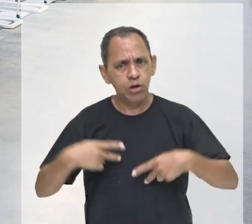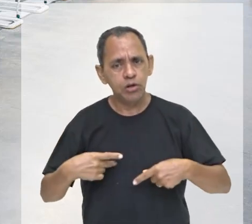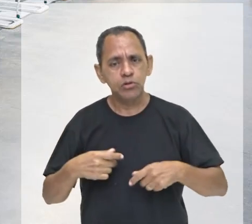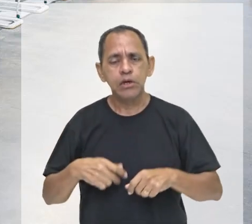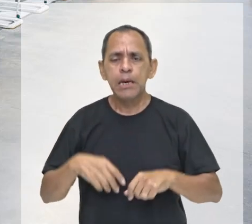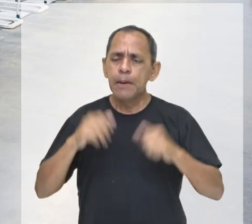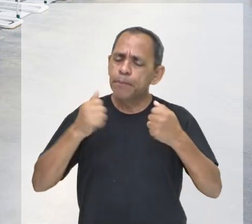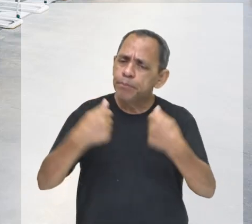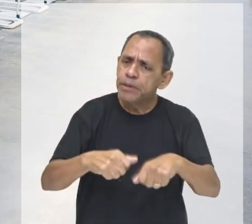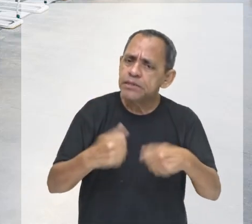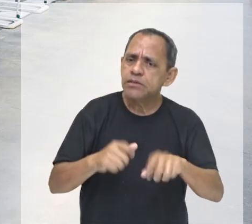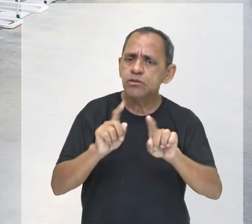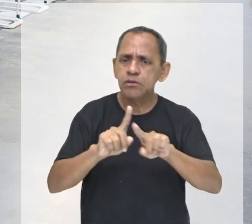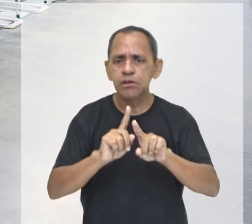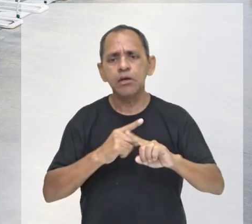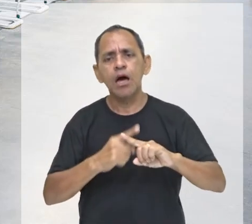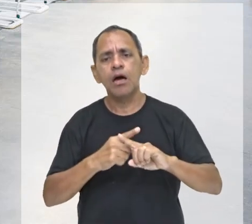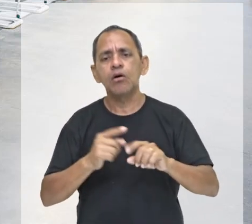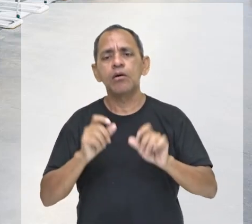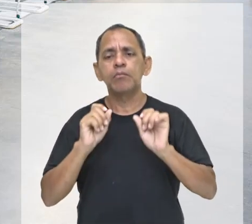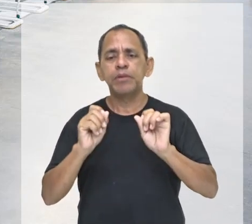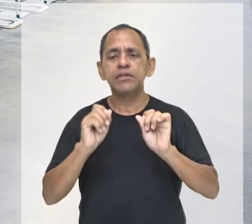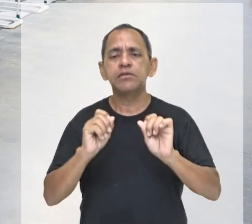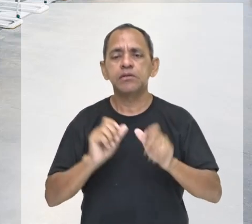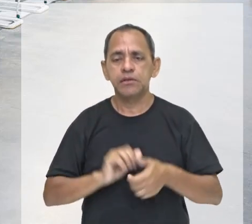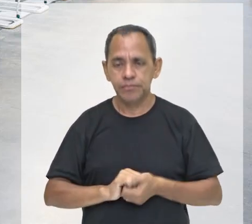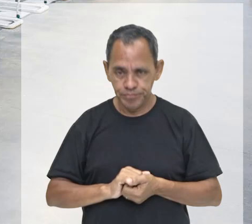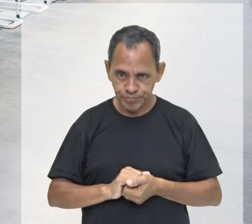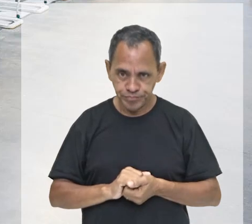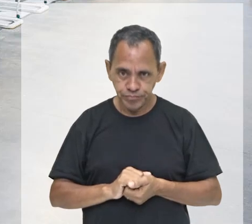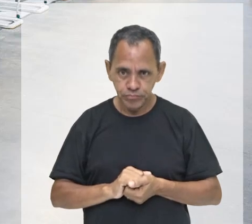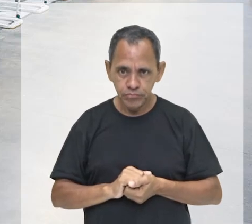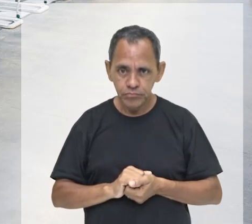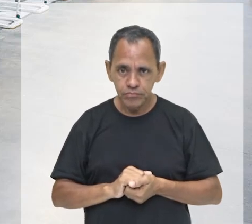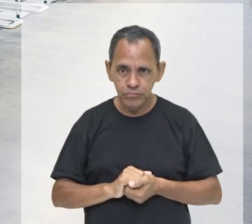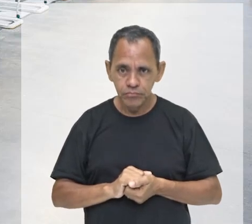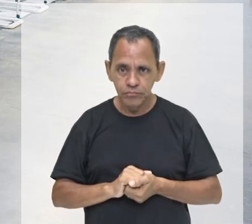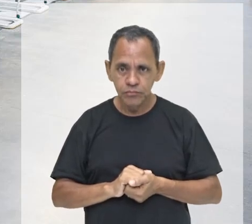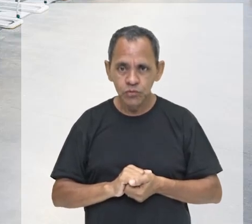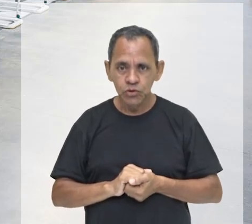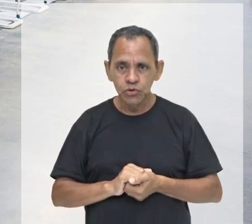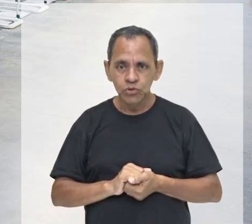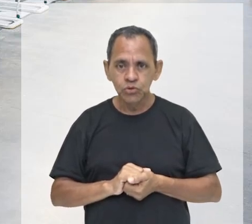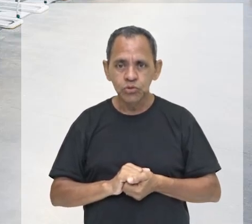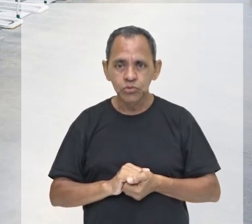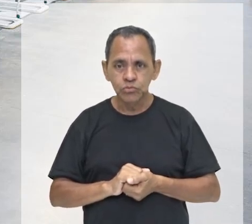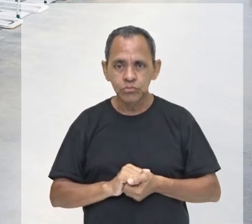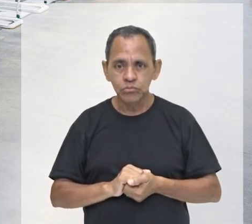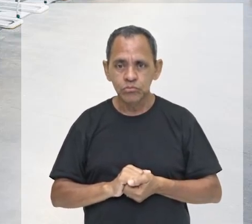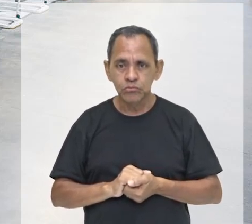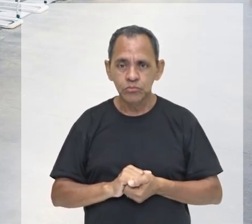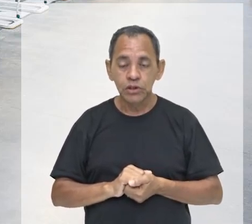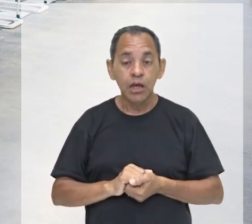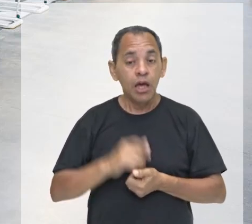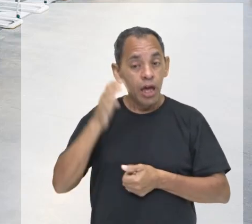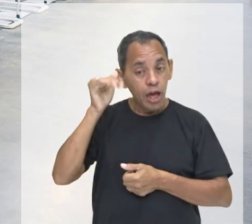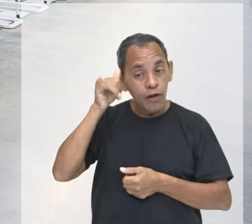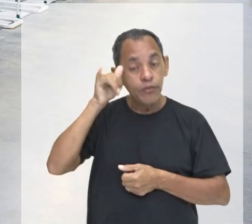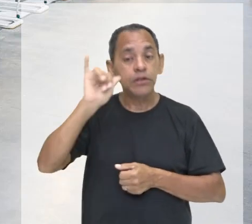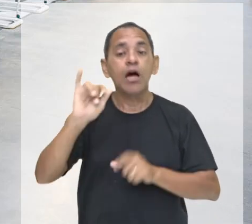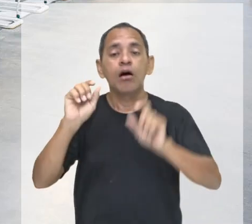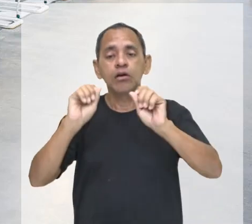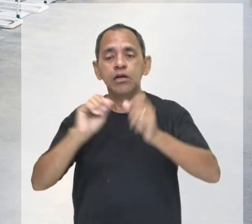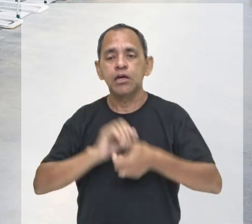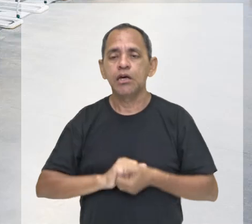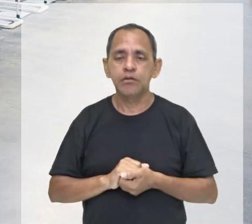forma adequada para não ocorrer nenhum prejuízo de um modo geral, tá bom? Mas a biotecnologia e essa engenharia